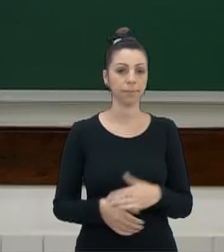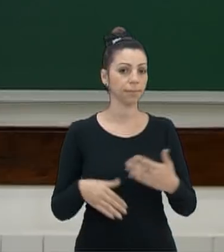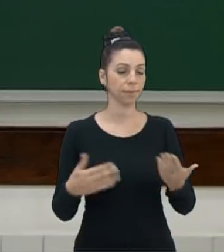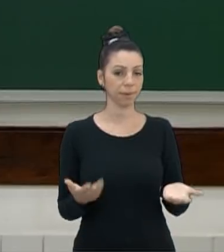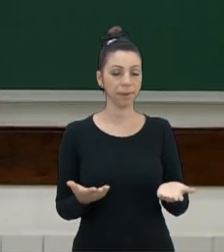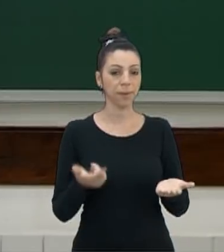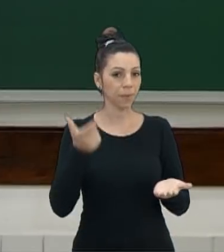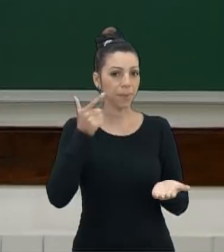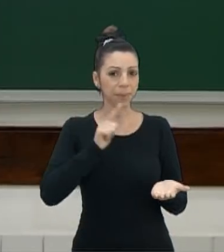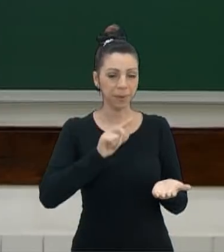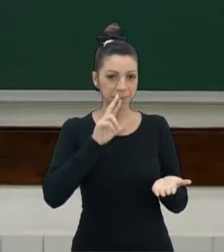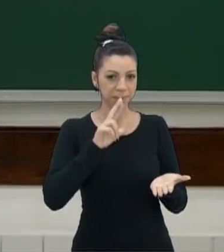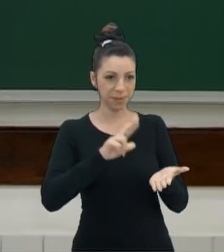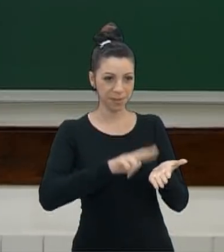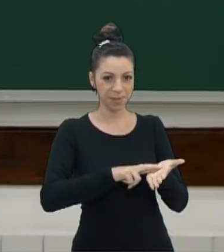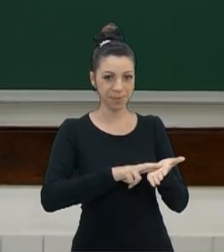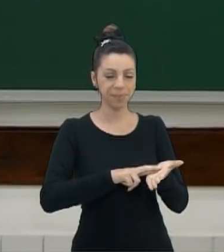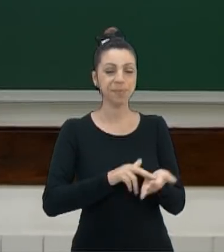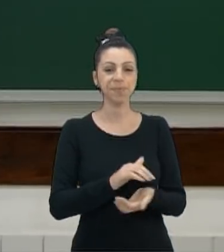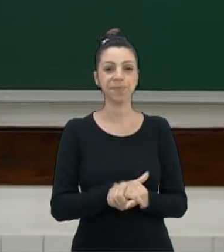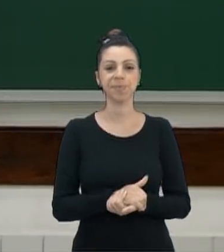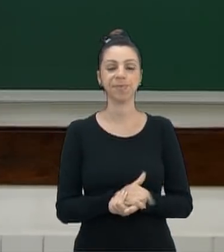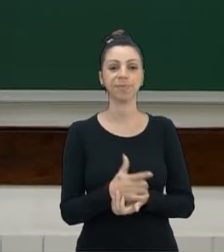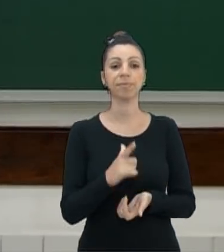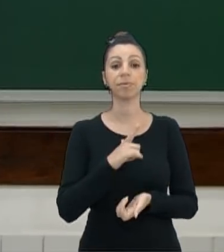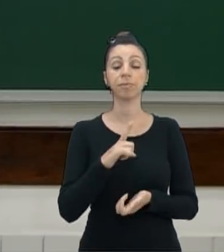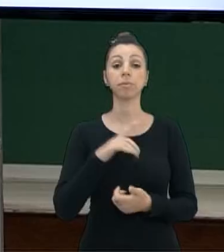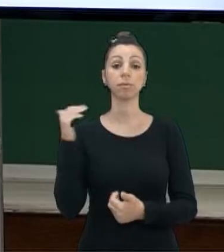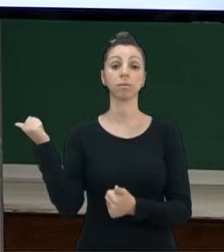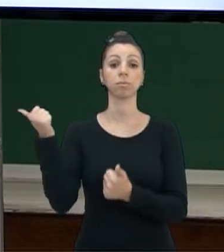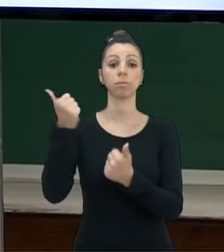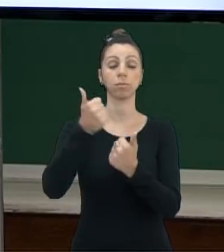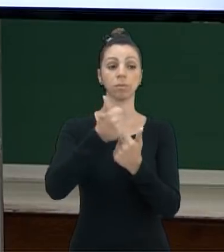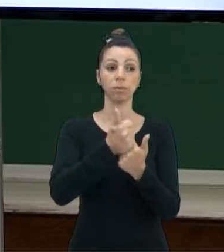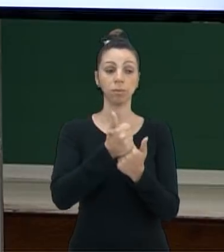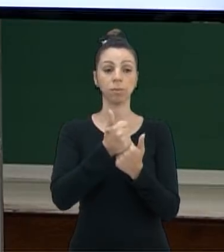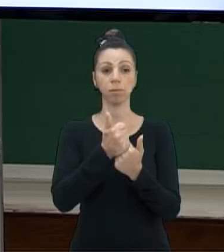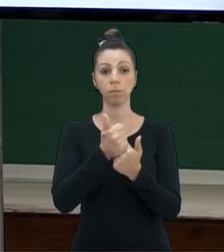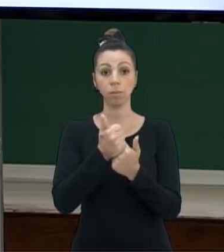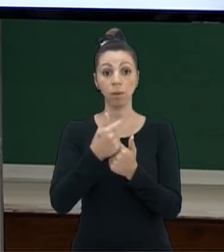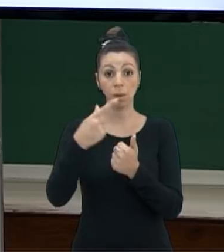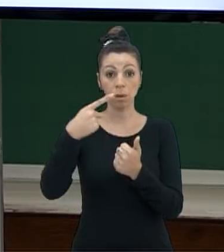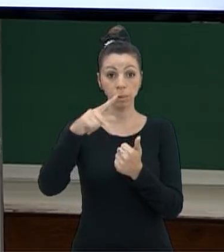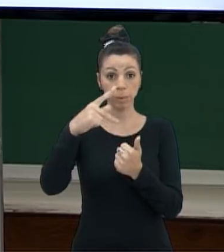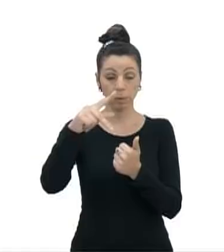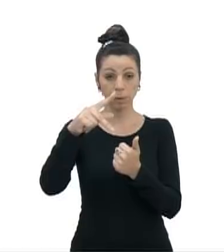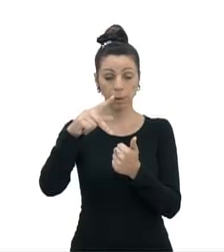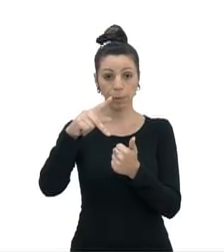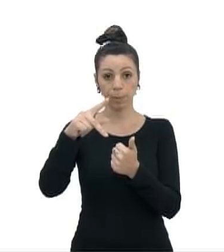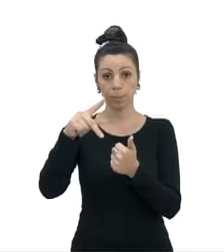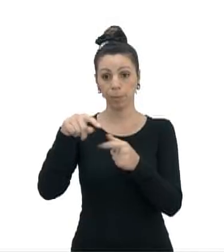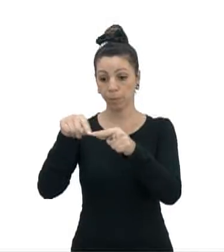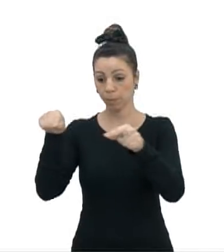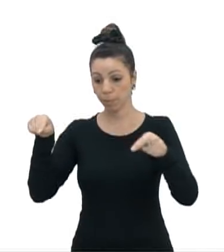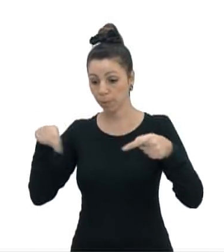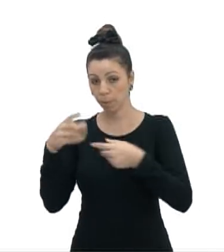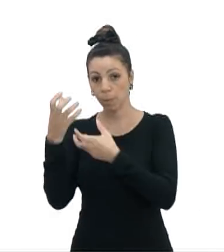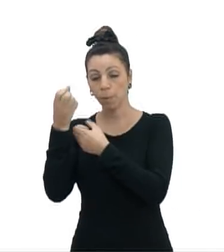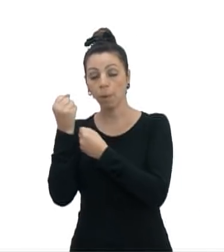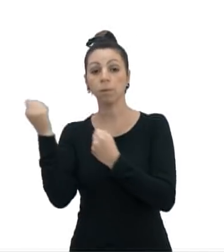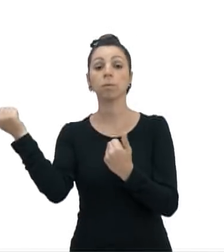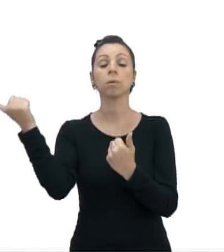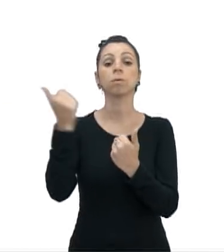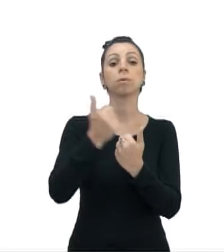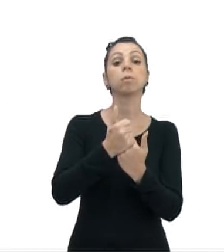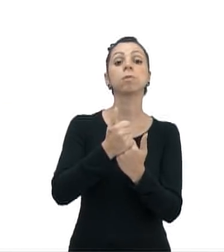E aí, pessoal, conseguiram fazer aqui? Então, você tem que aqui substituir seu quarto pelo pronome oblíquo